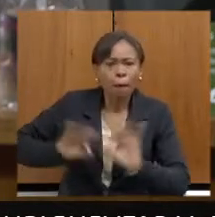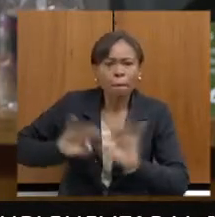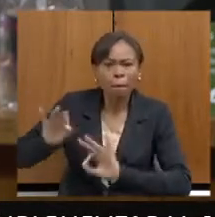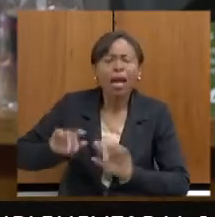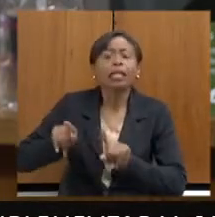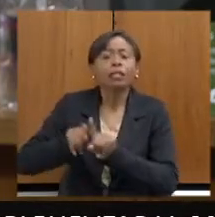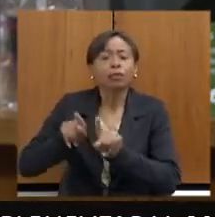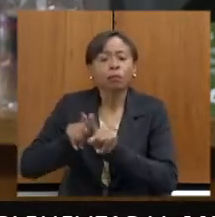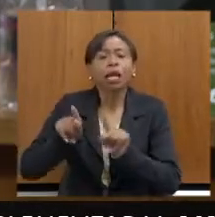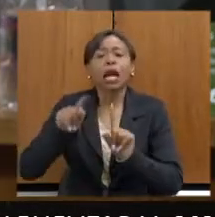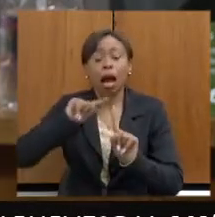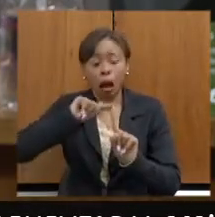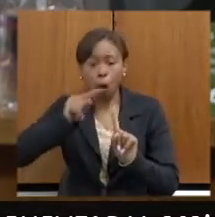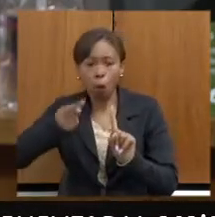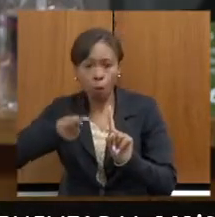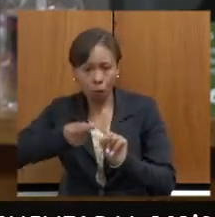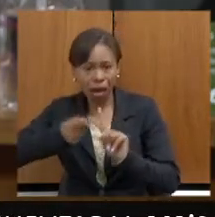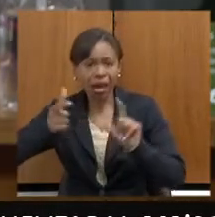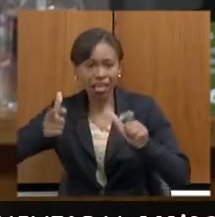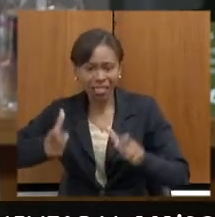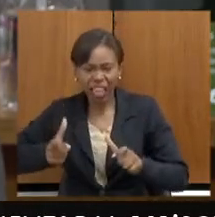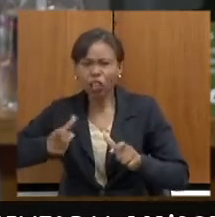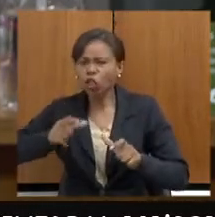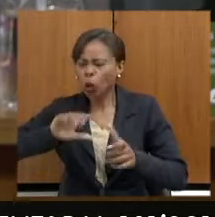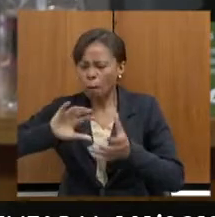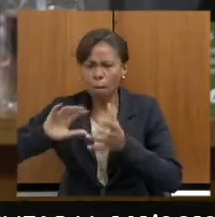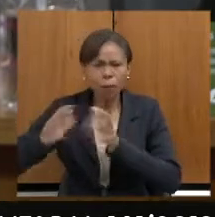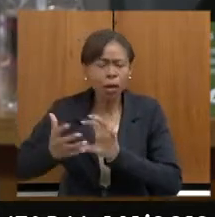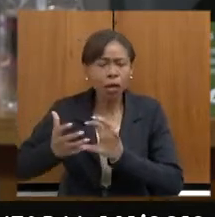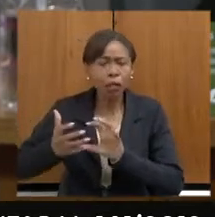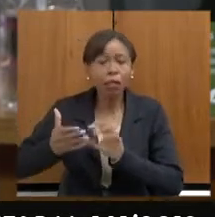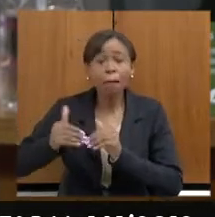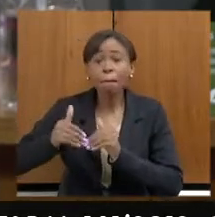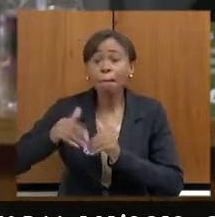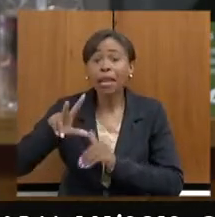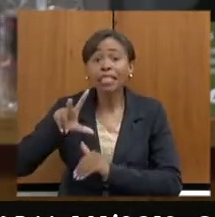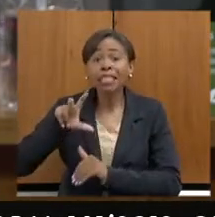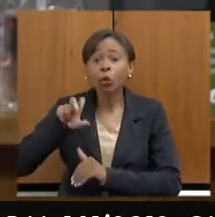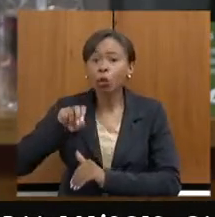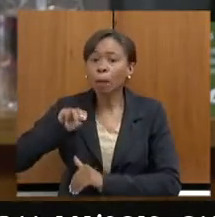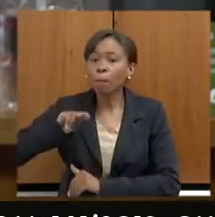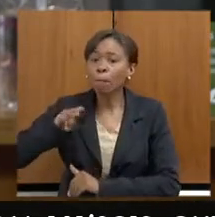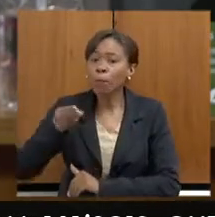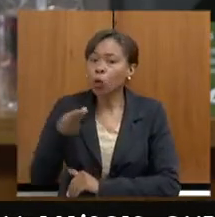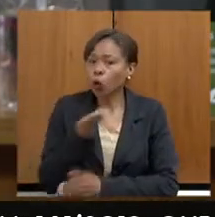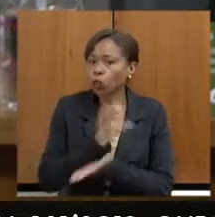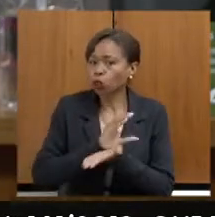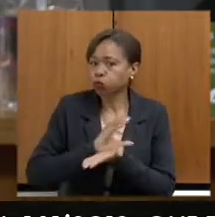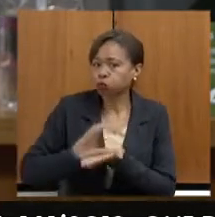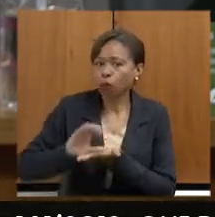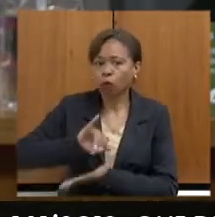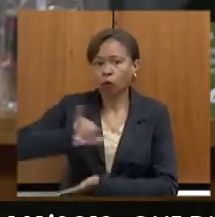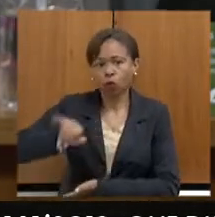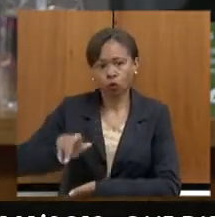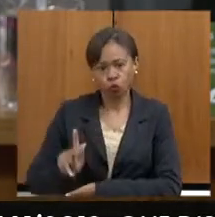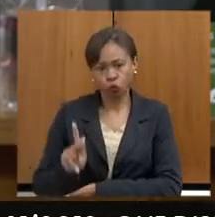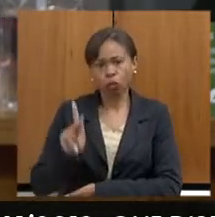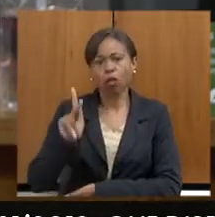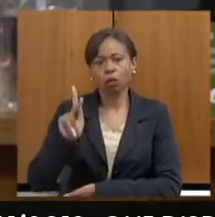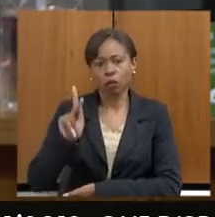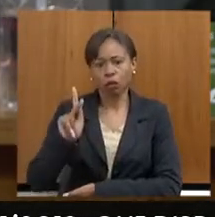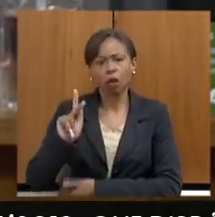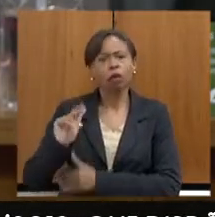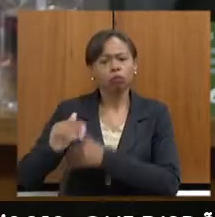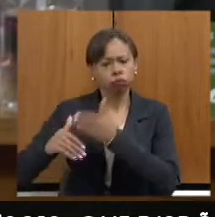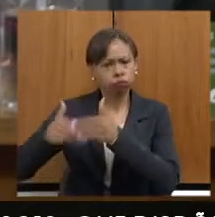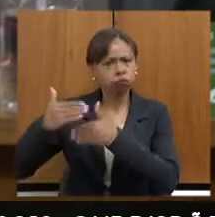você toda reformada então só o Júlia Kubitschek São mais de 50 milhões de reais então júri está sendo melhorado